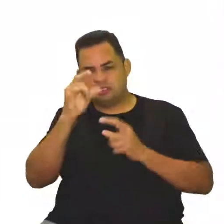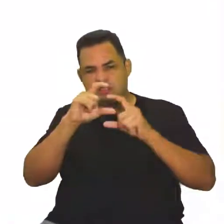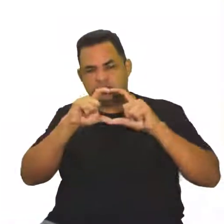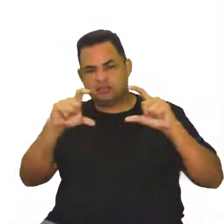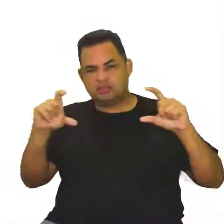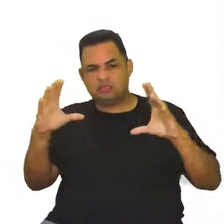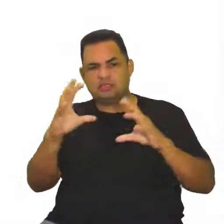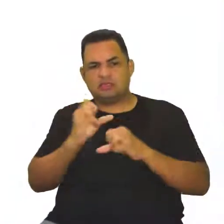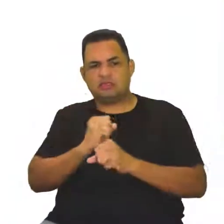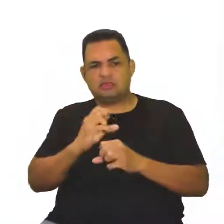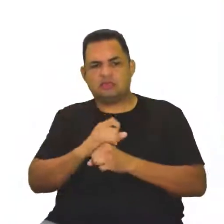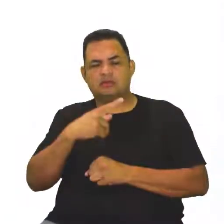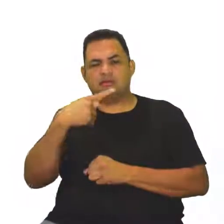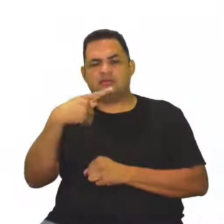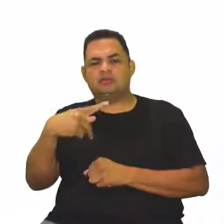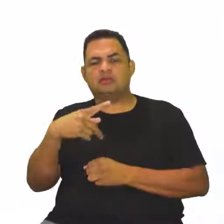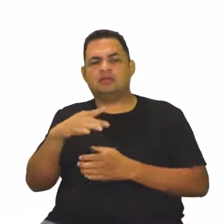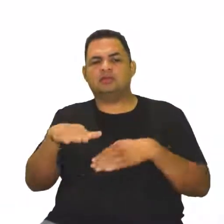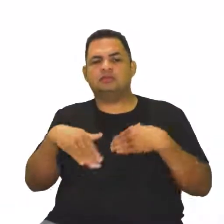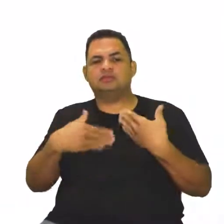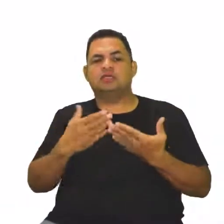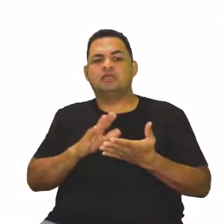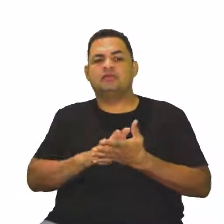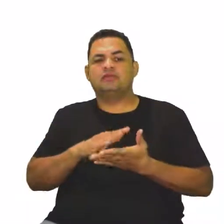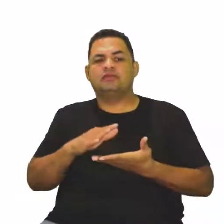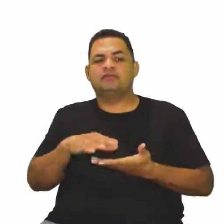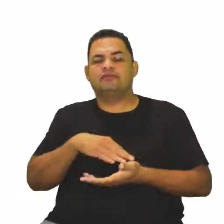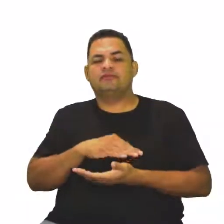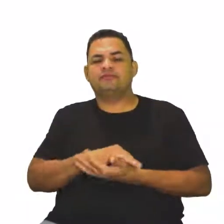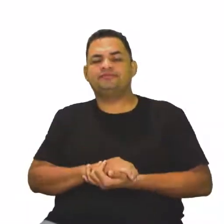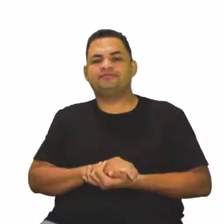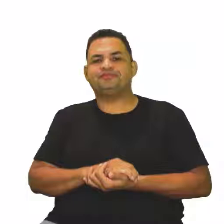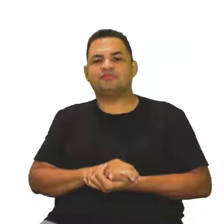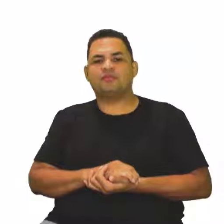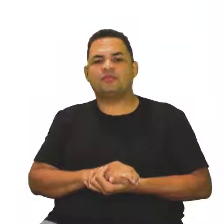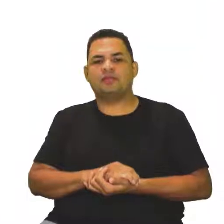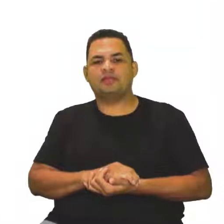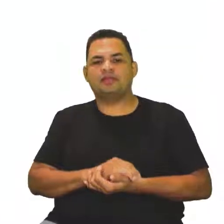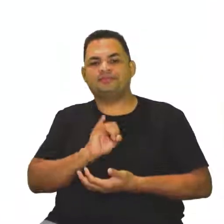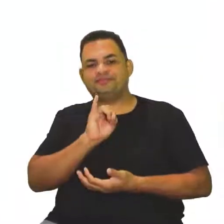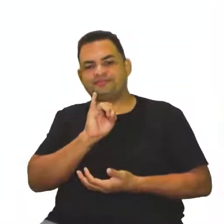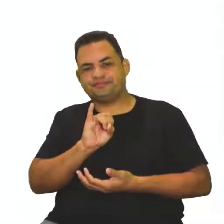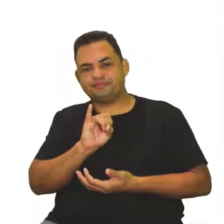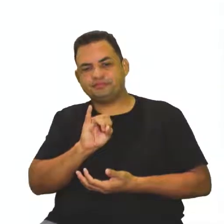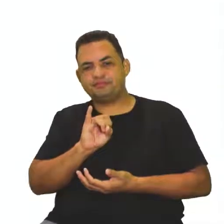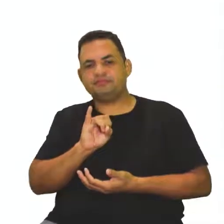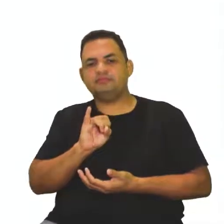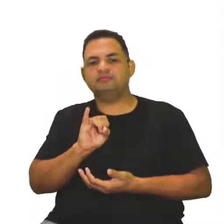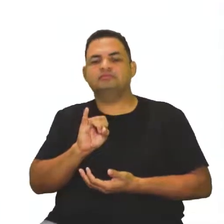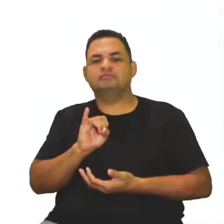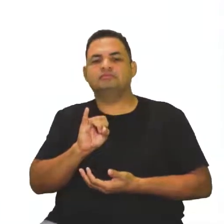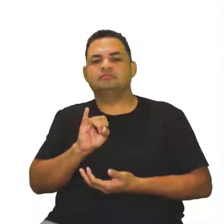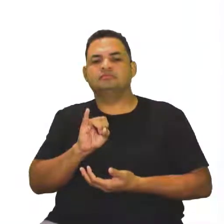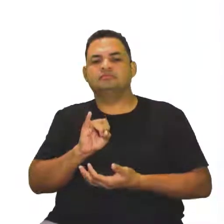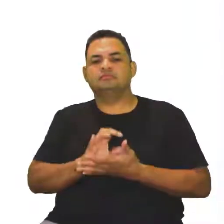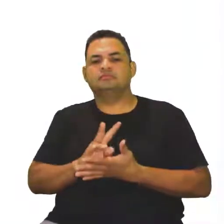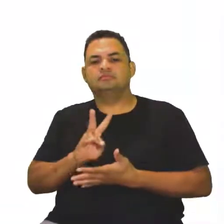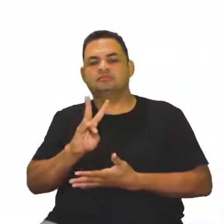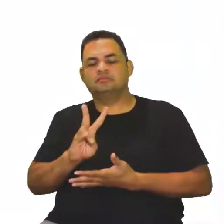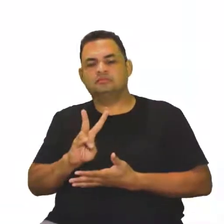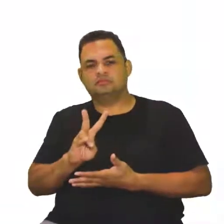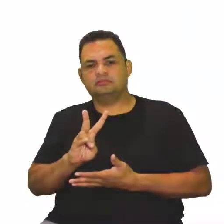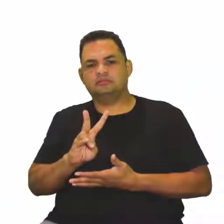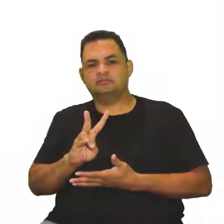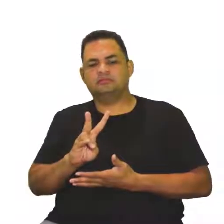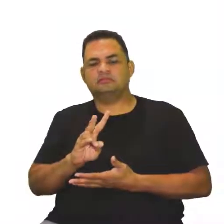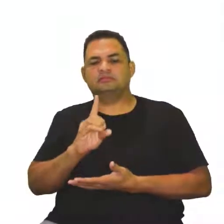quando a gente envolve aquelas grandezas que eu falei para vocês desde sempre, né, gente? Corrente elétrica, tensão elétrica